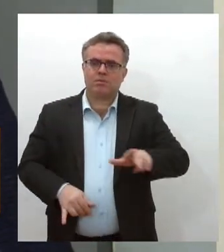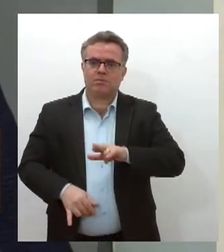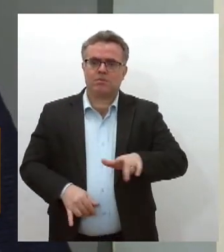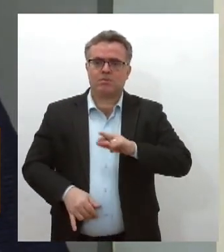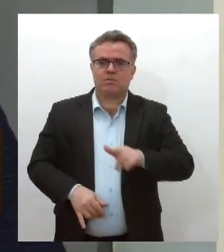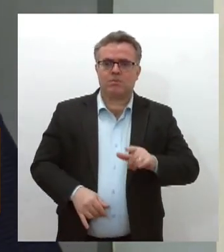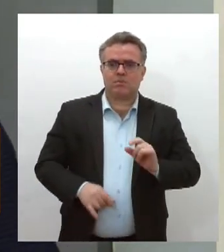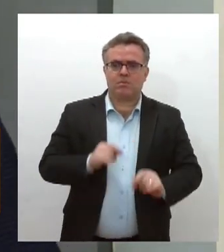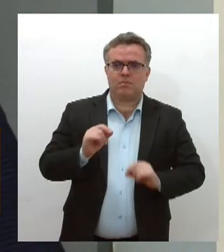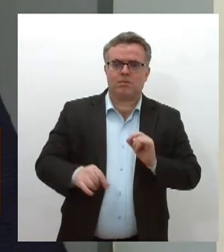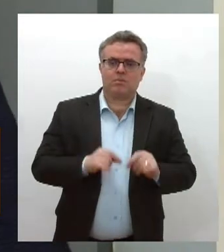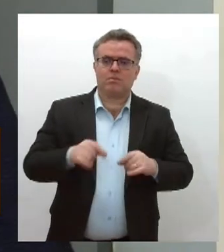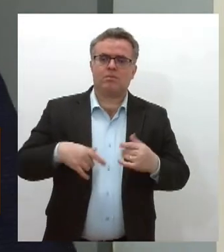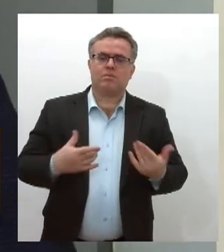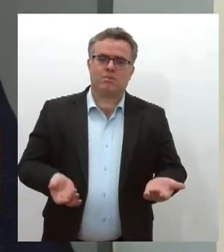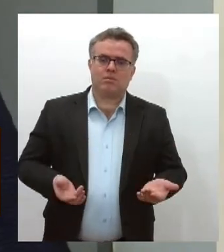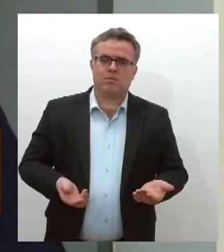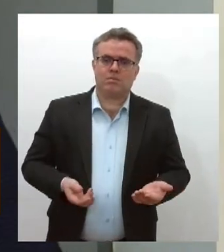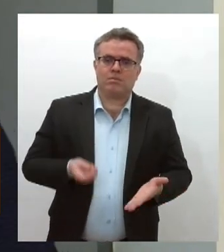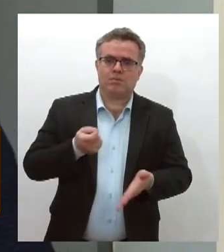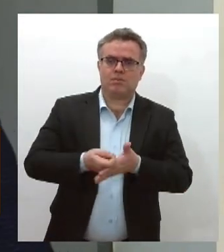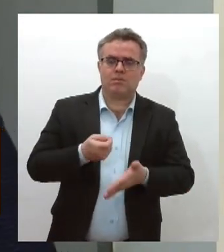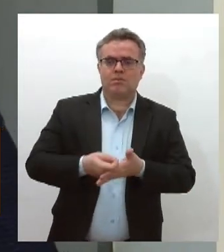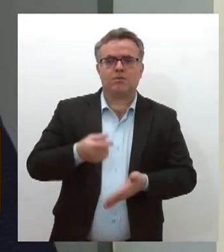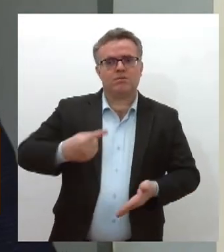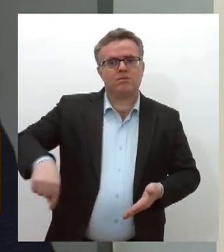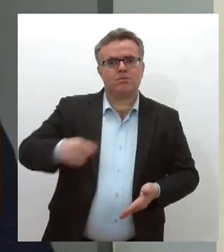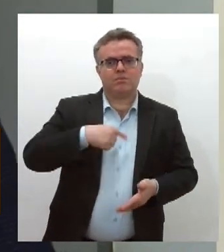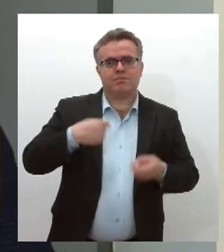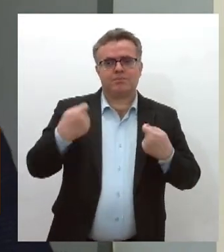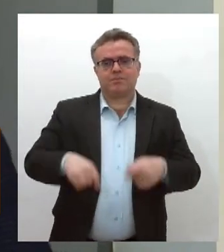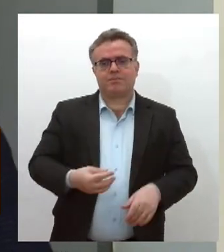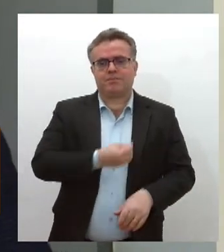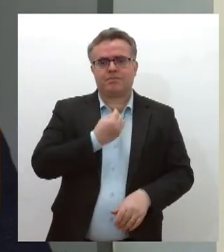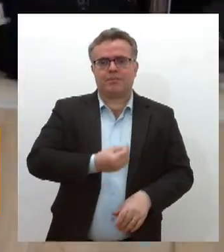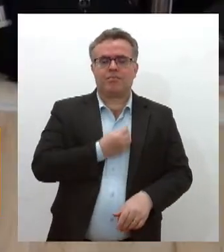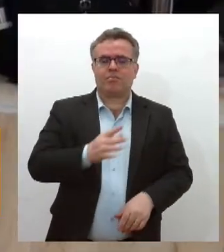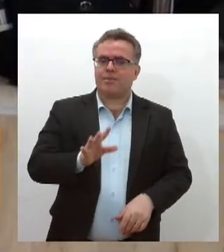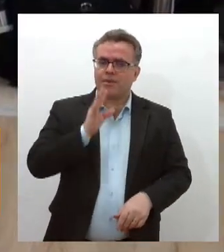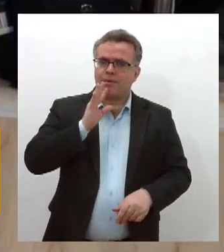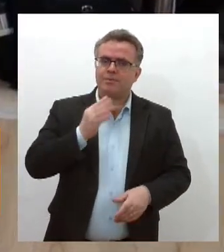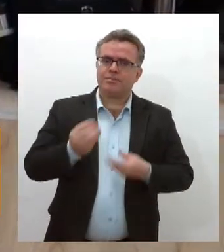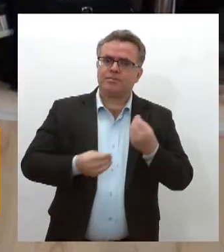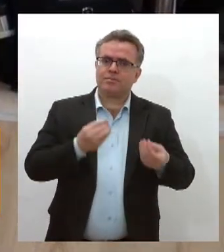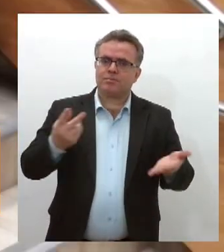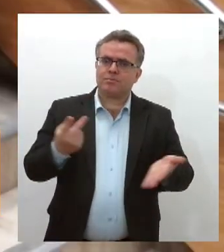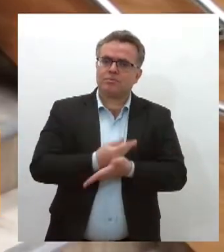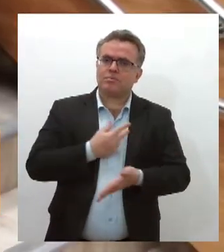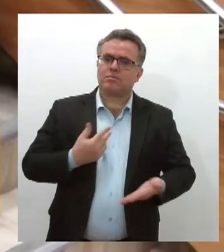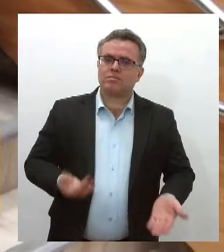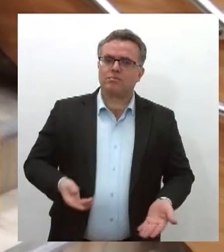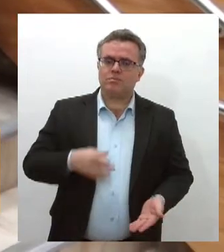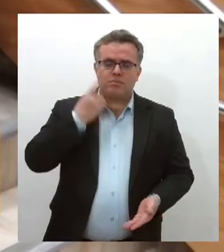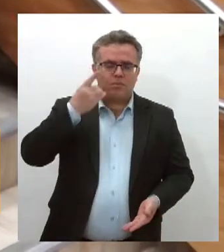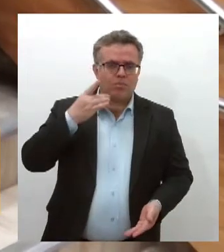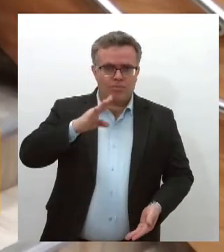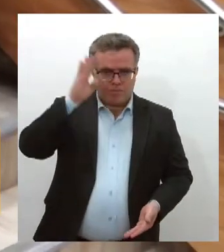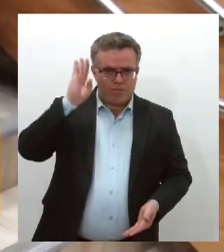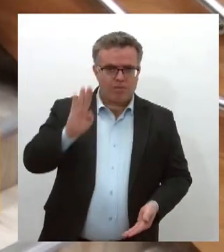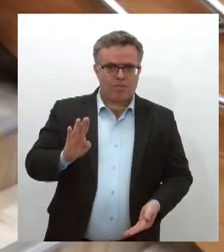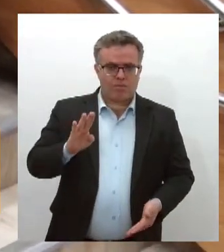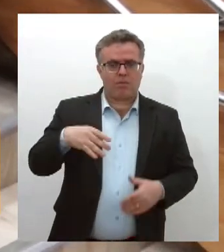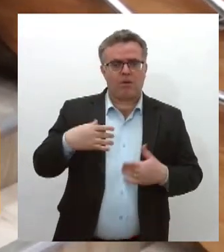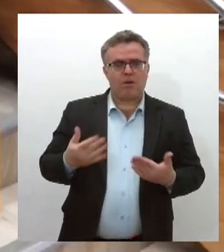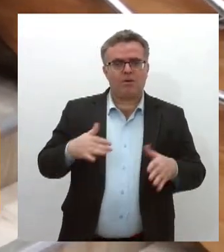nos é imposto apenas, certo? Que nós também devemos participar dela, devemos conhecer como é que ela funciona. O deputado Irã Barbosa do PSOL conversou